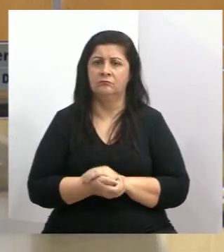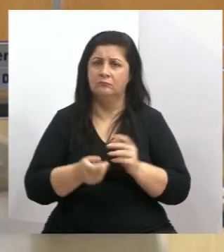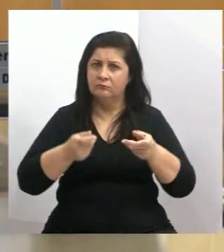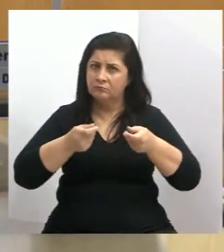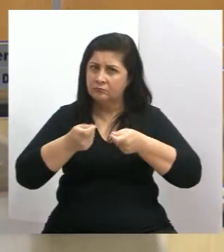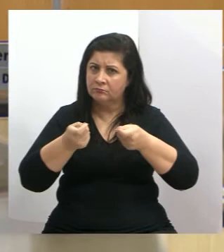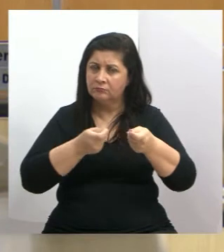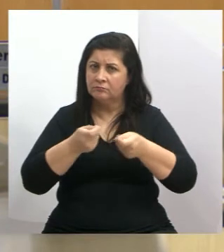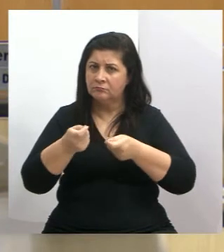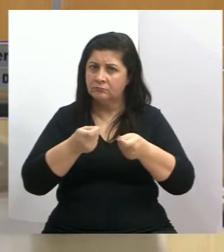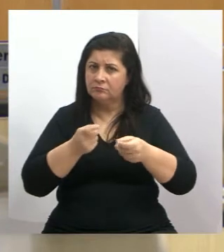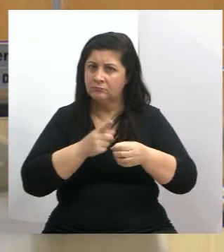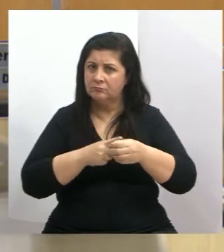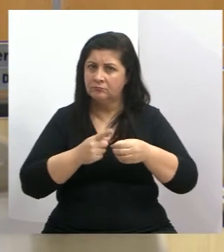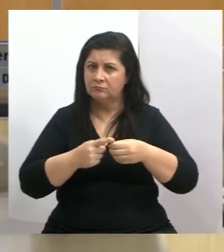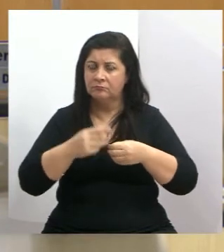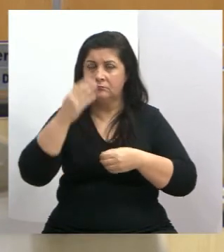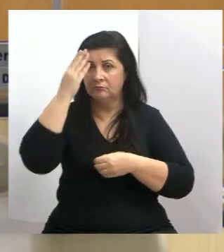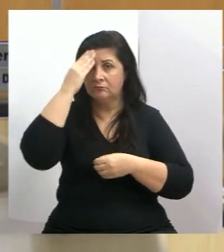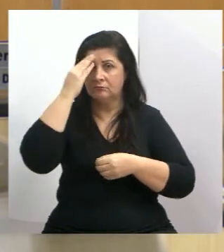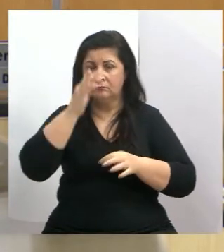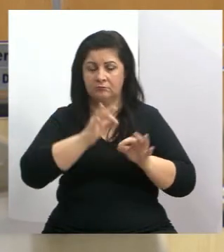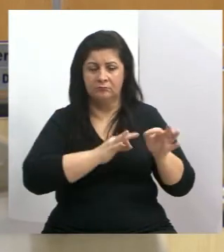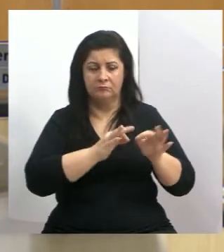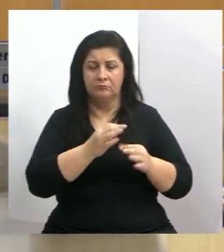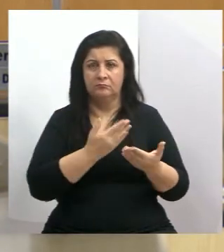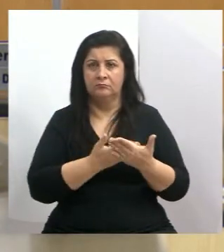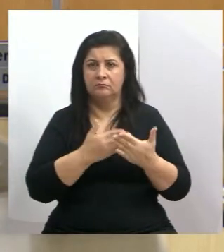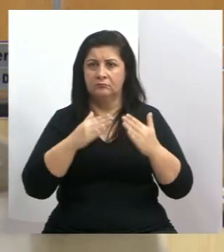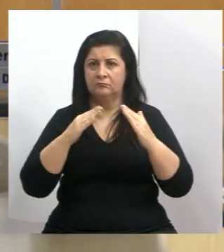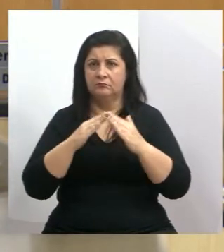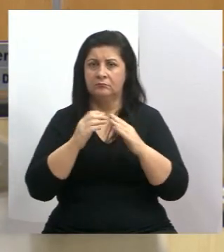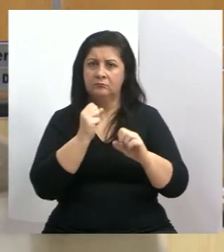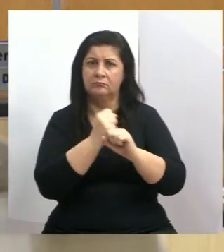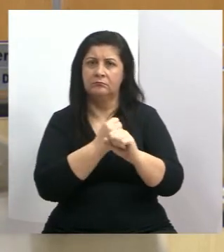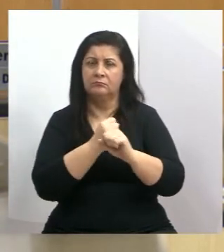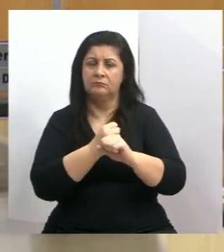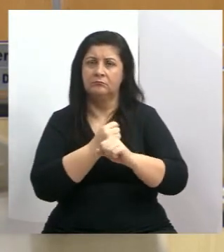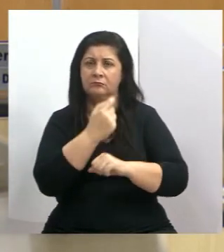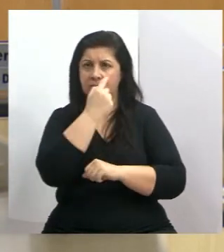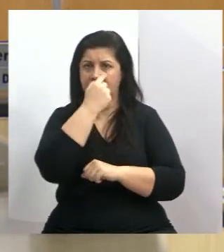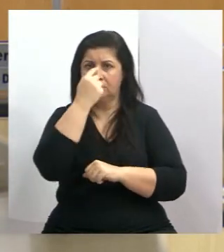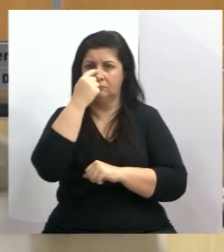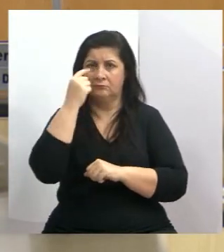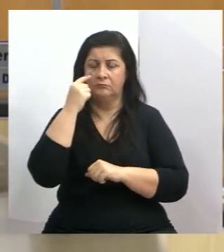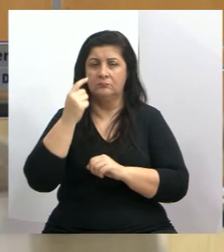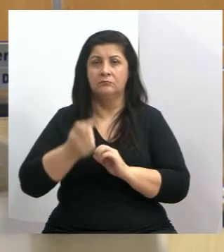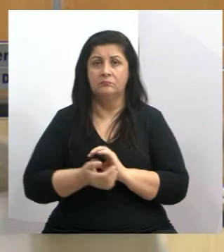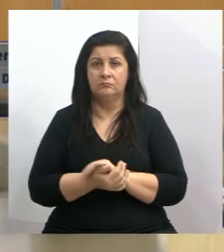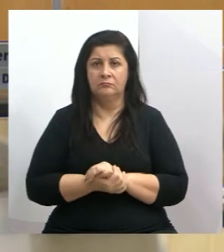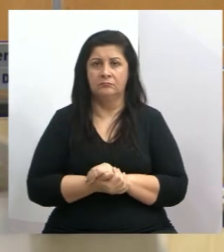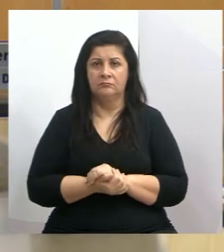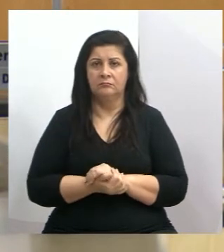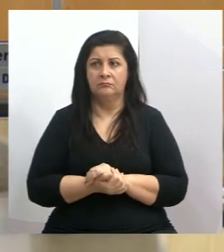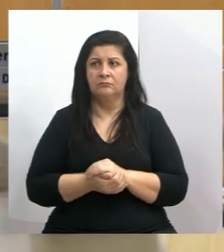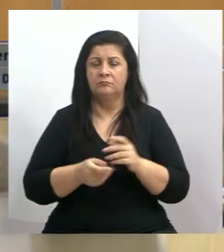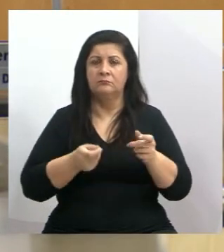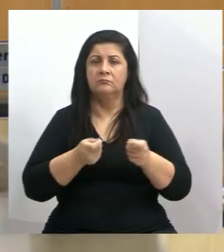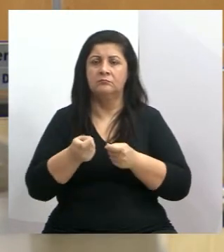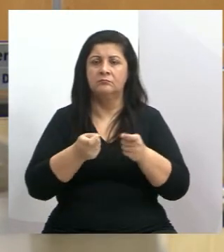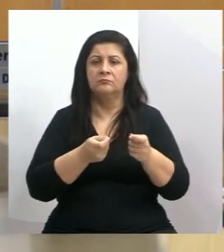administração Municipal tem conhecimento projeto da creche que está sendo construído um parque Meia Lua a